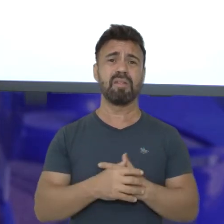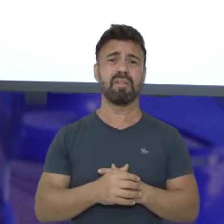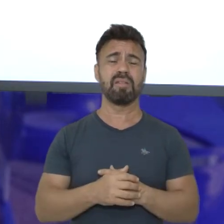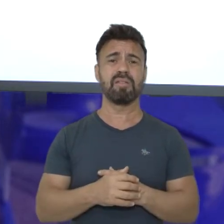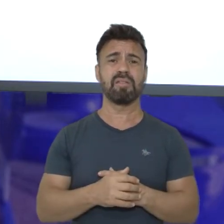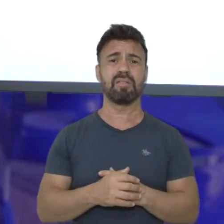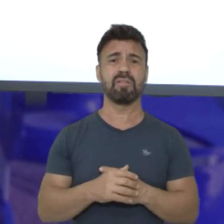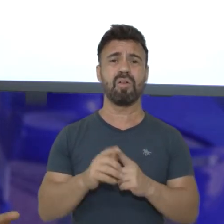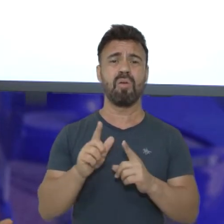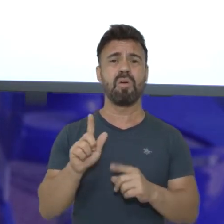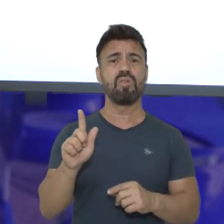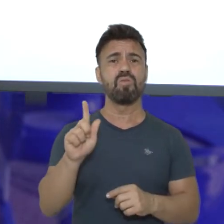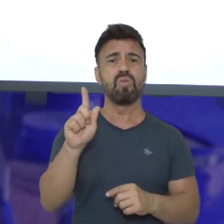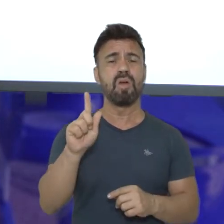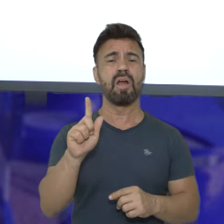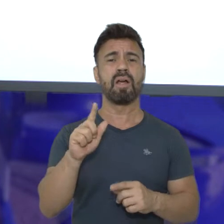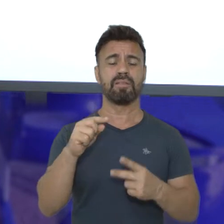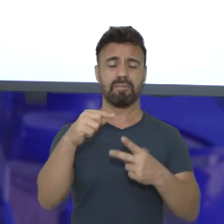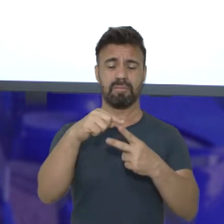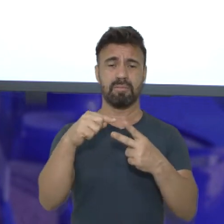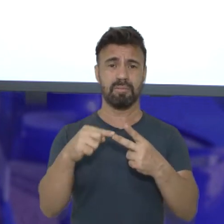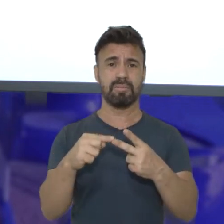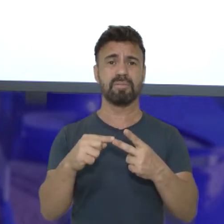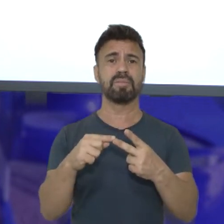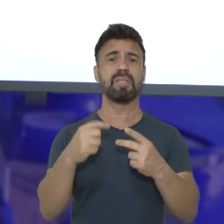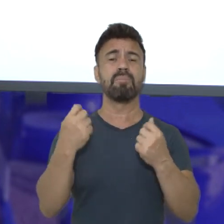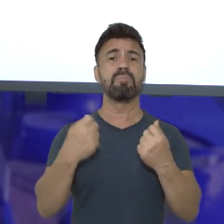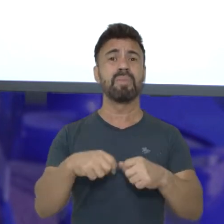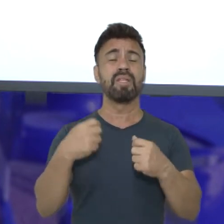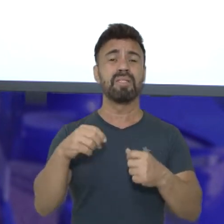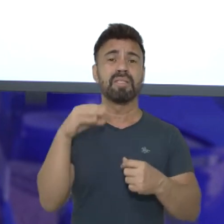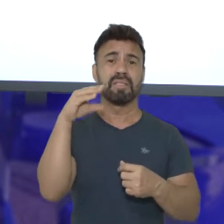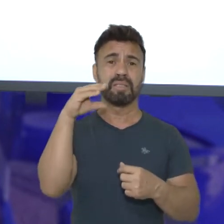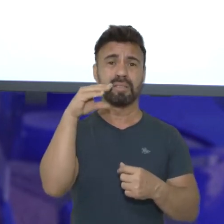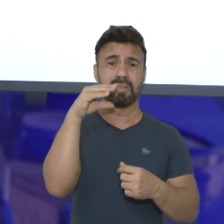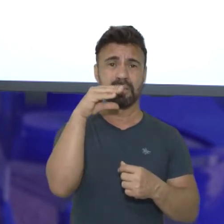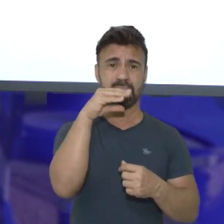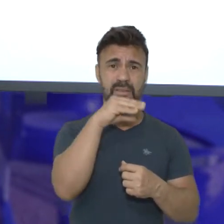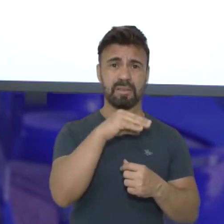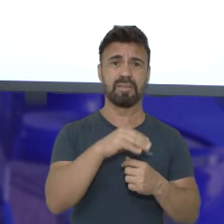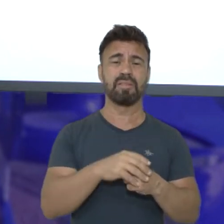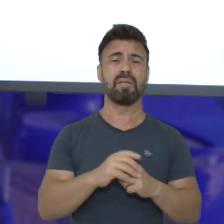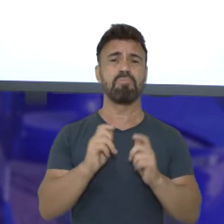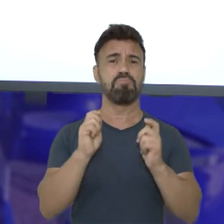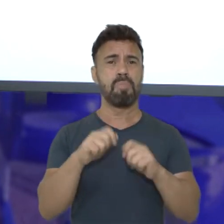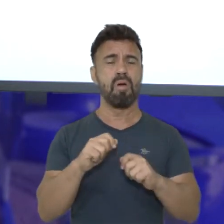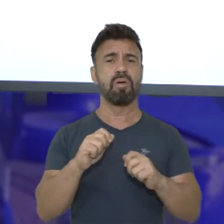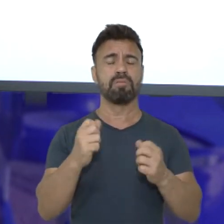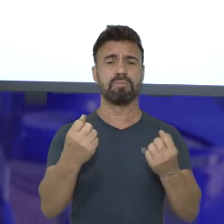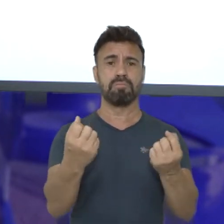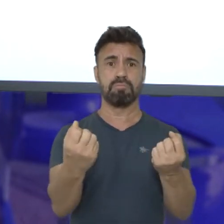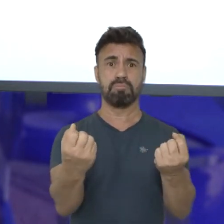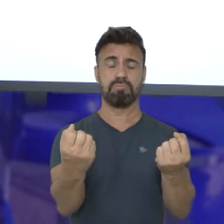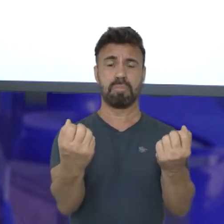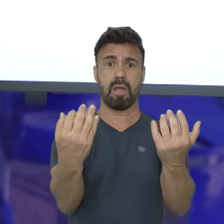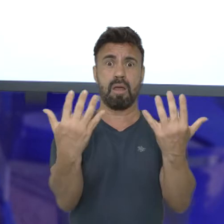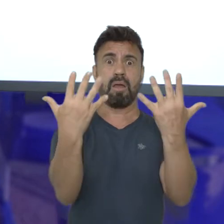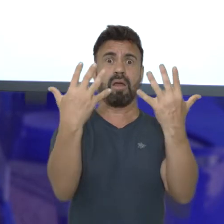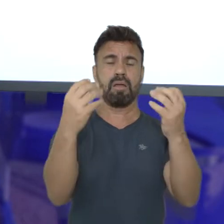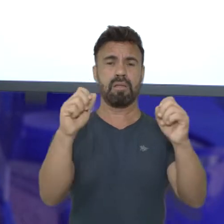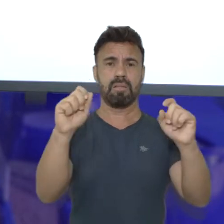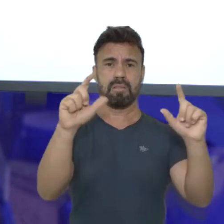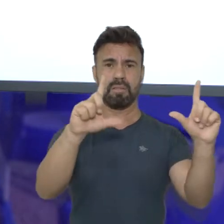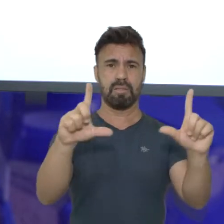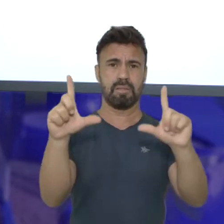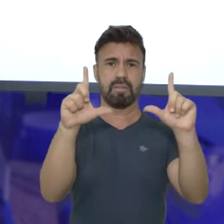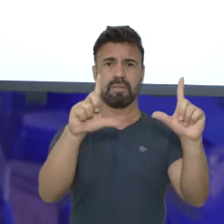o gás, né, neon e o gás xenon, eles precisam estar aquecidos para poder gerar essa luminosidade e gerar essa